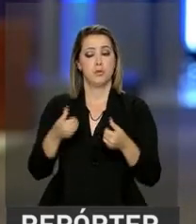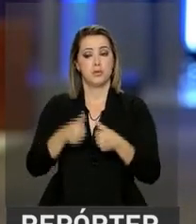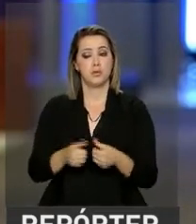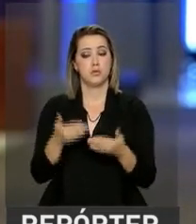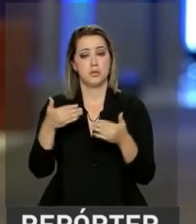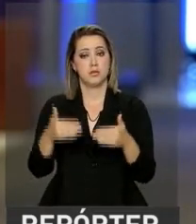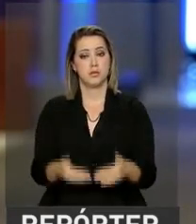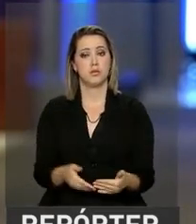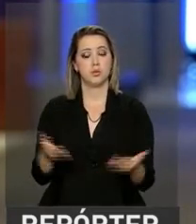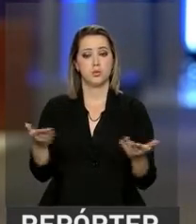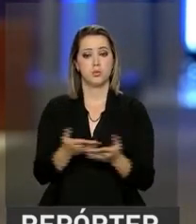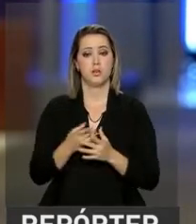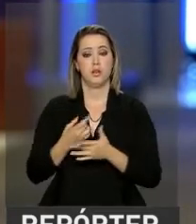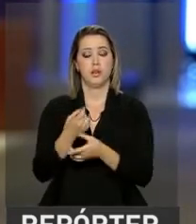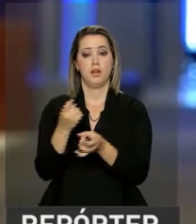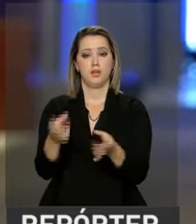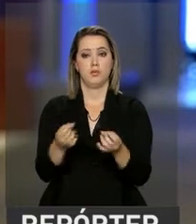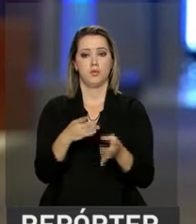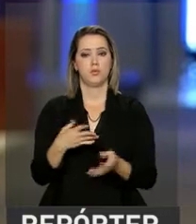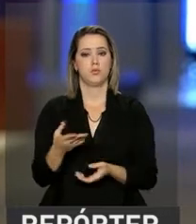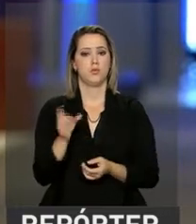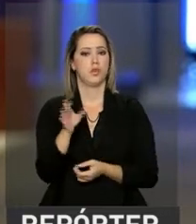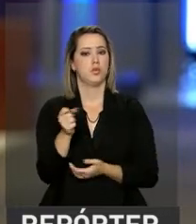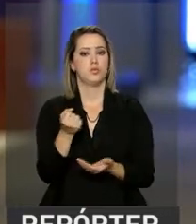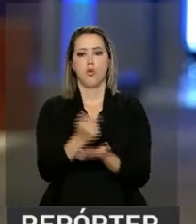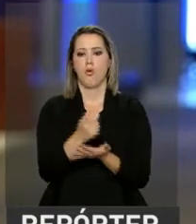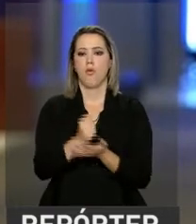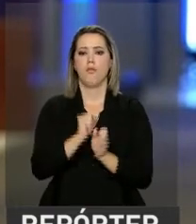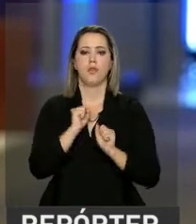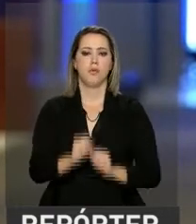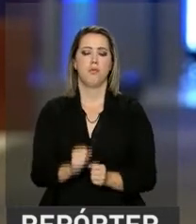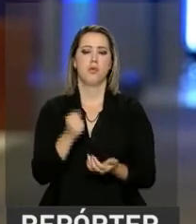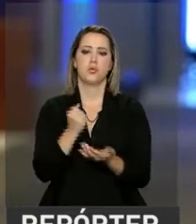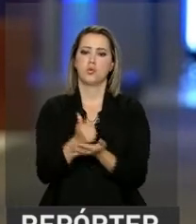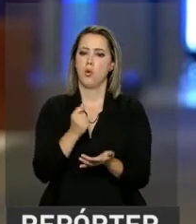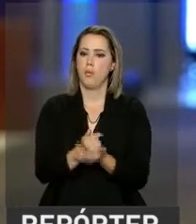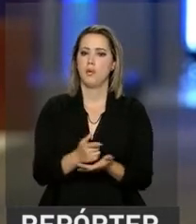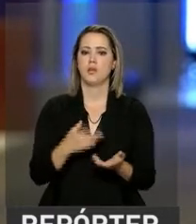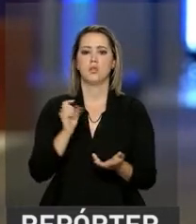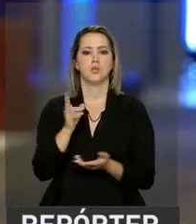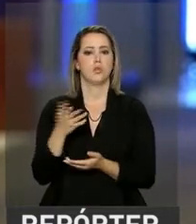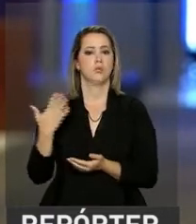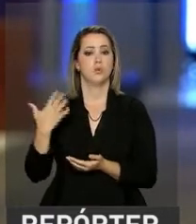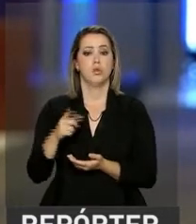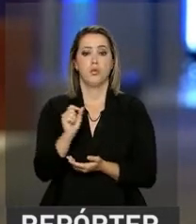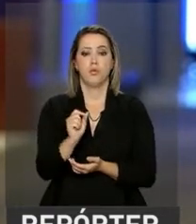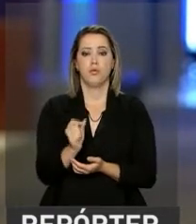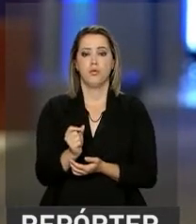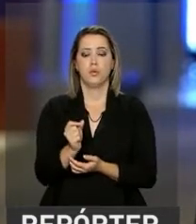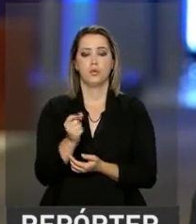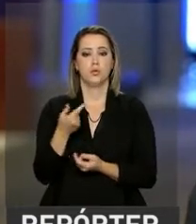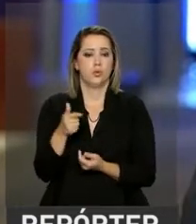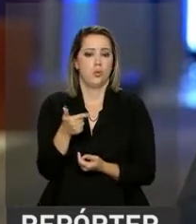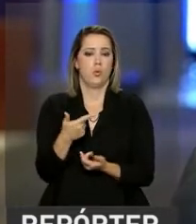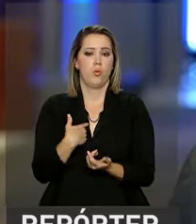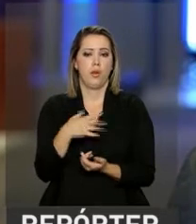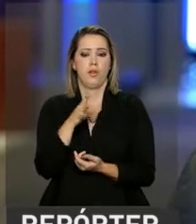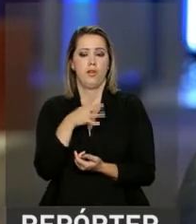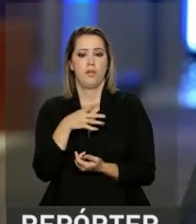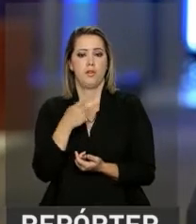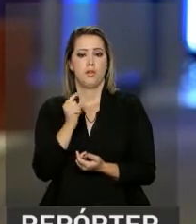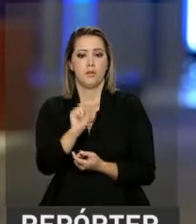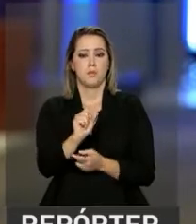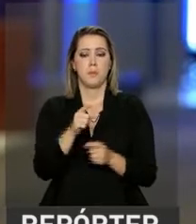com seus produtos. Um produto que só o governo pode comprar e só o governo pode pagar o preço que ele custa não é um produto que interessa para o